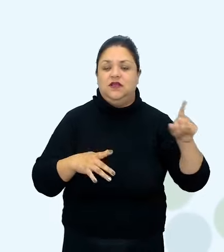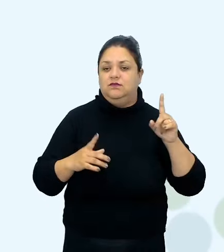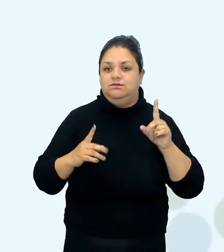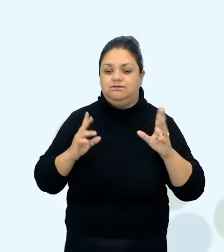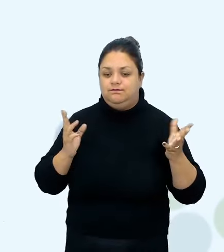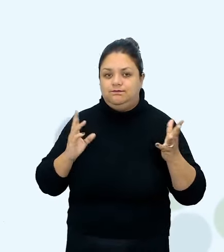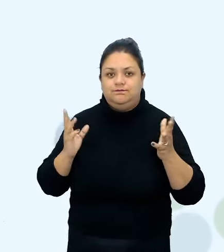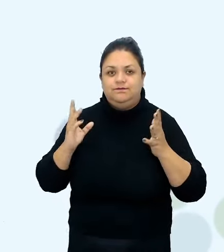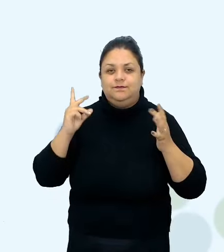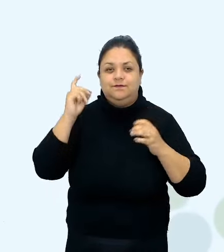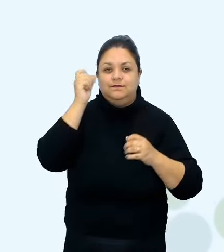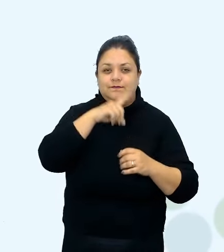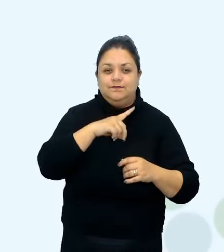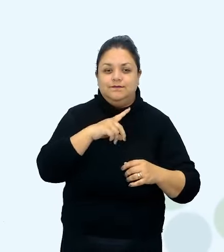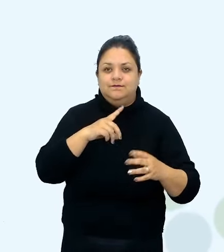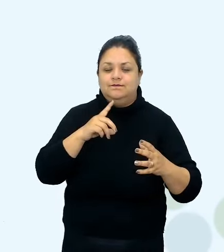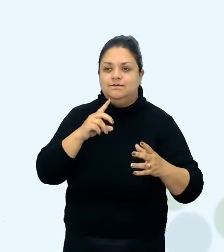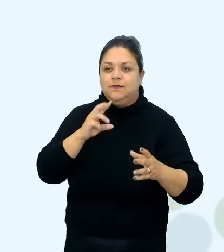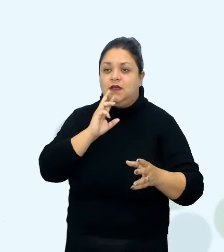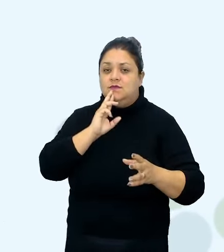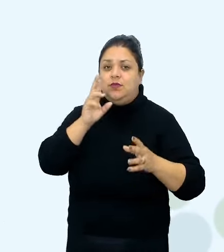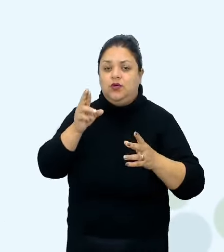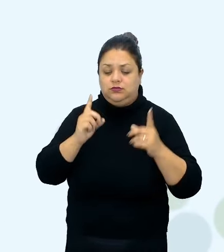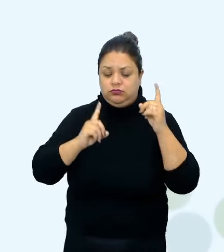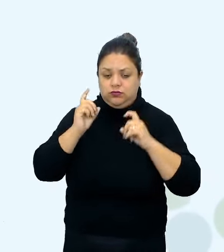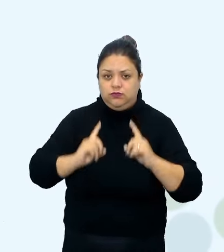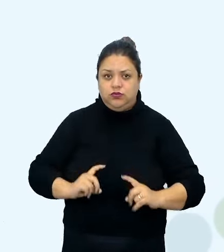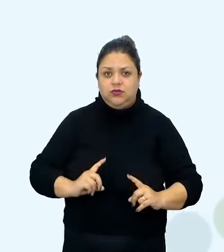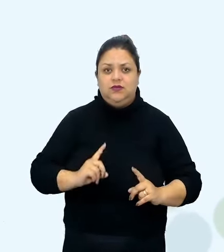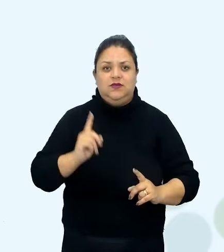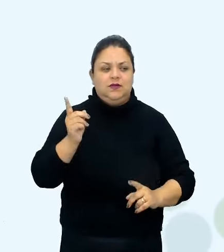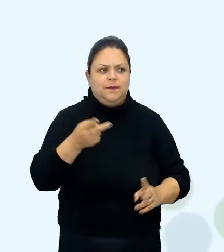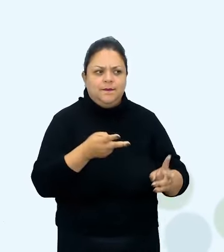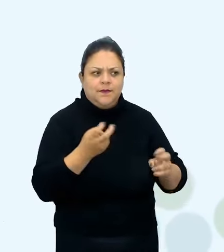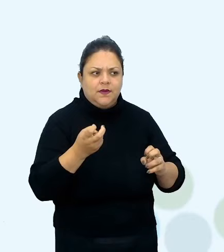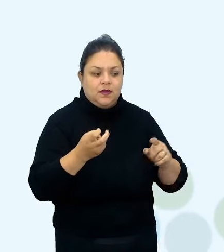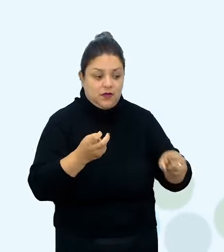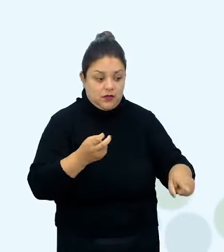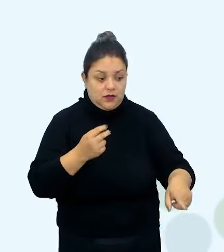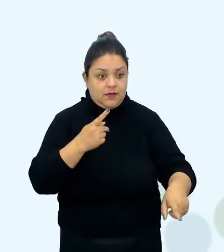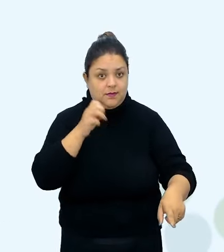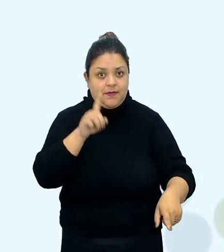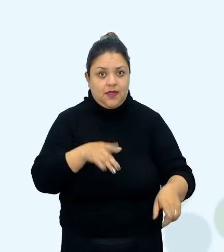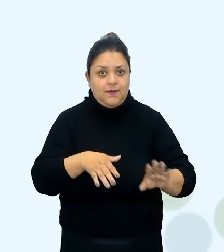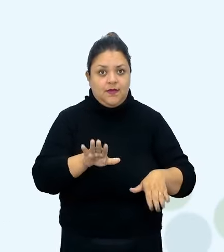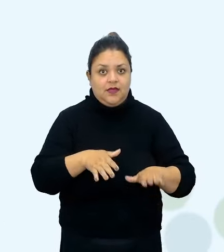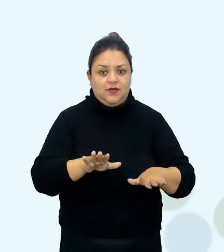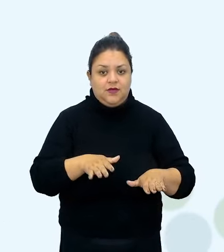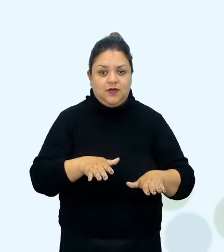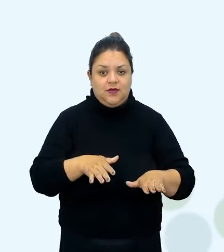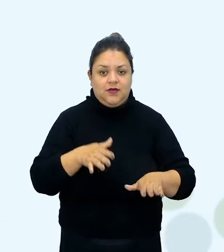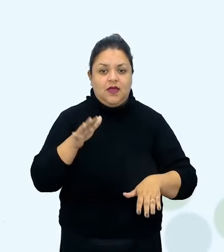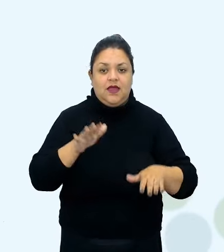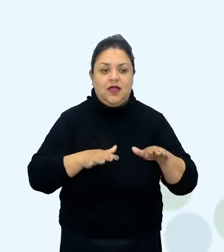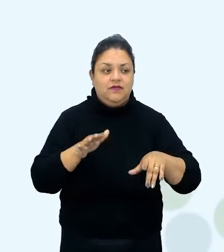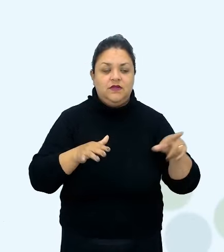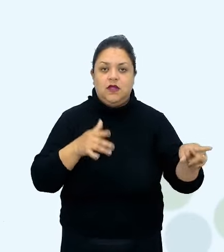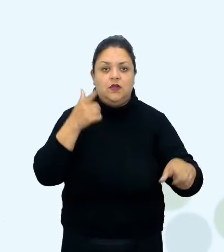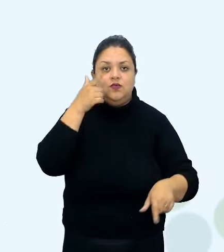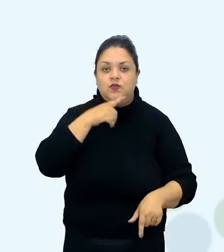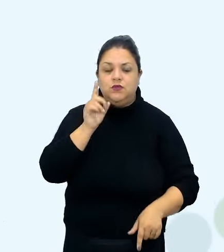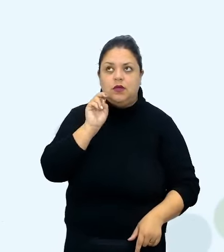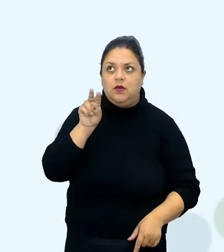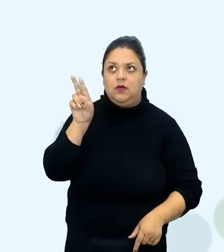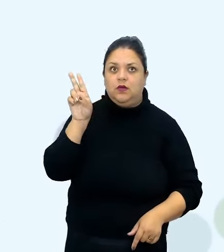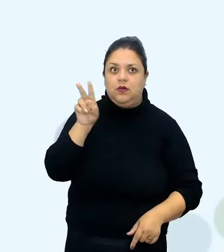vezes, ser sentida nesse momento, né? Ou quando eu falo, uma criança mexeu o pé. Então, às vezes, a criança nem está sendo olhada inteira